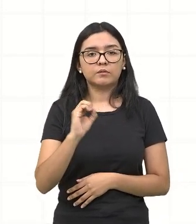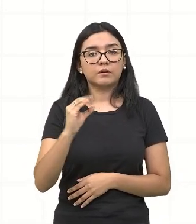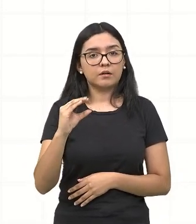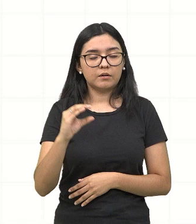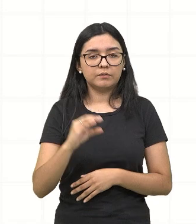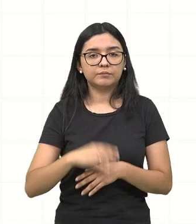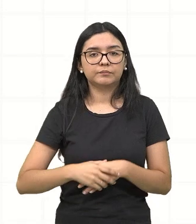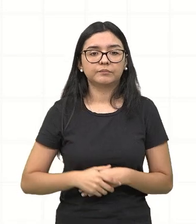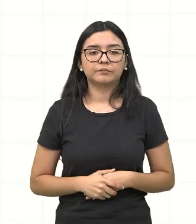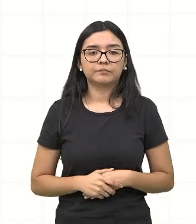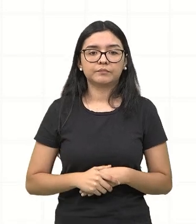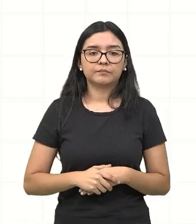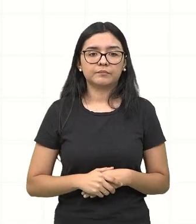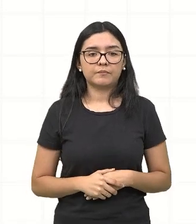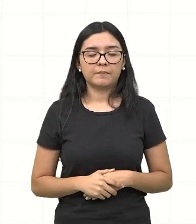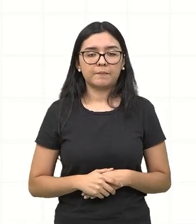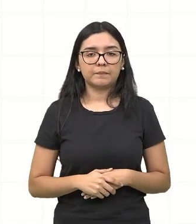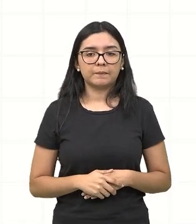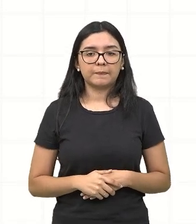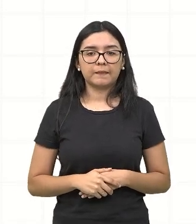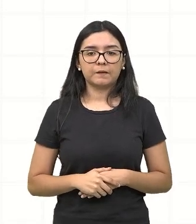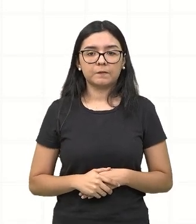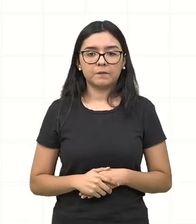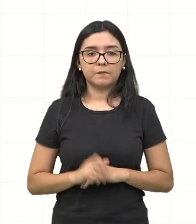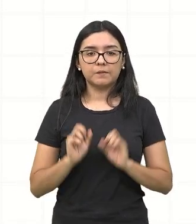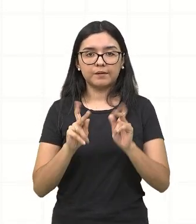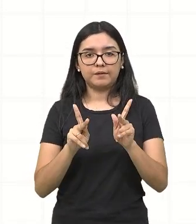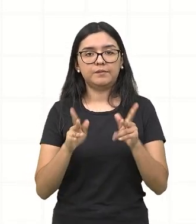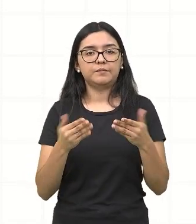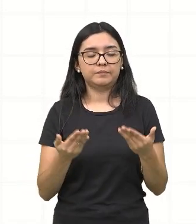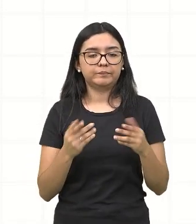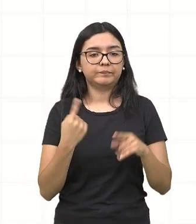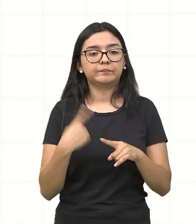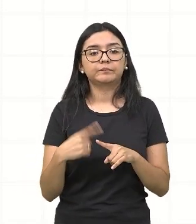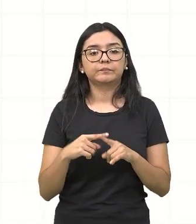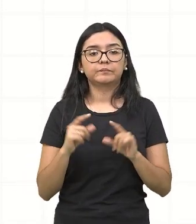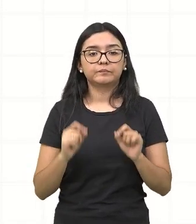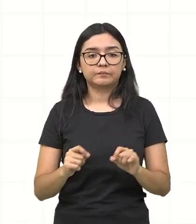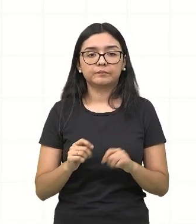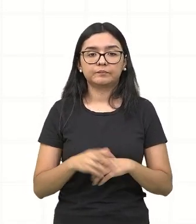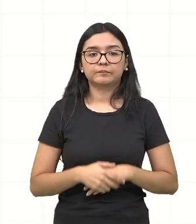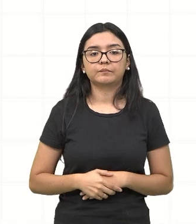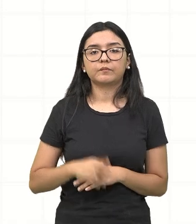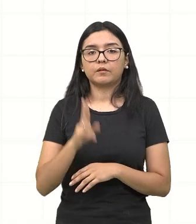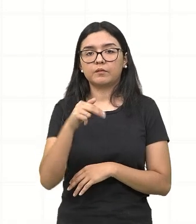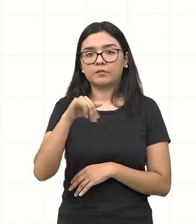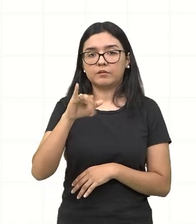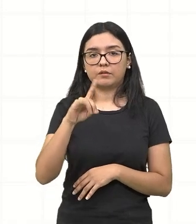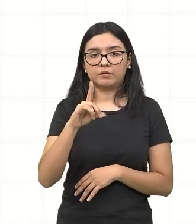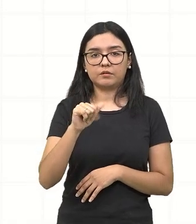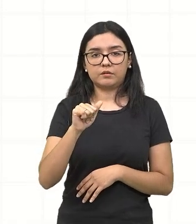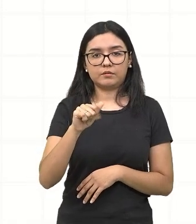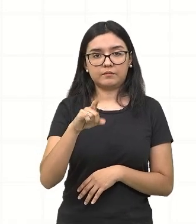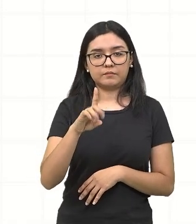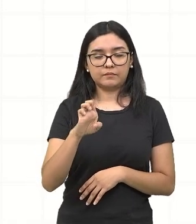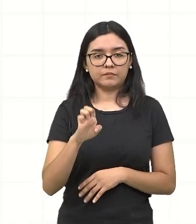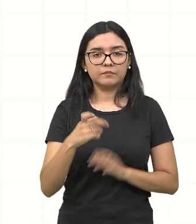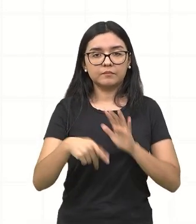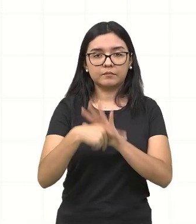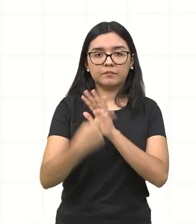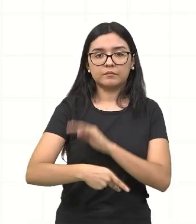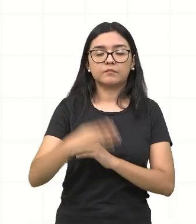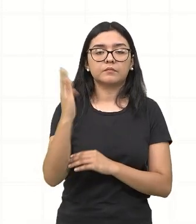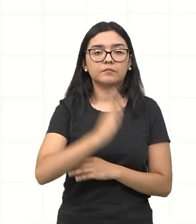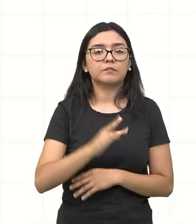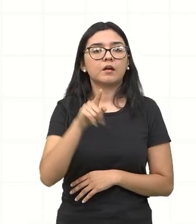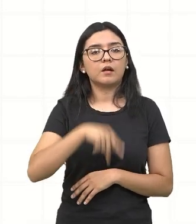45 graus Celsius, tá legal? Porque a unidade de medida de temperatura no Brasil é medida